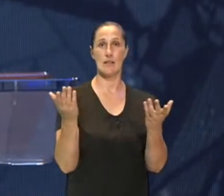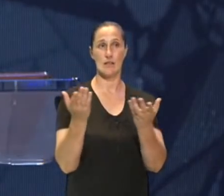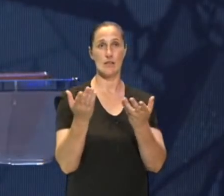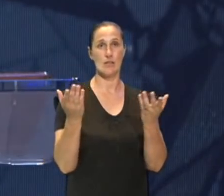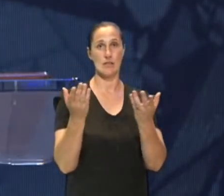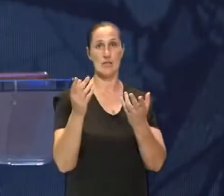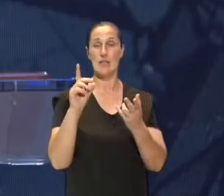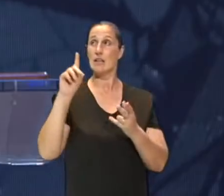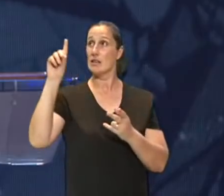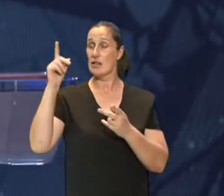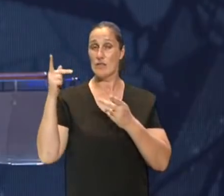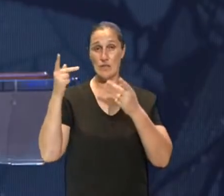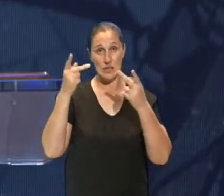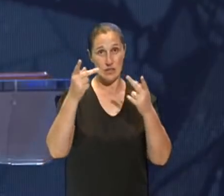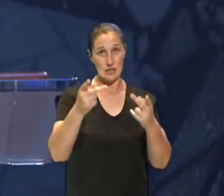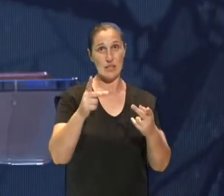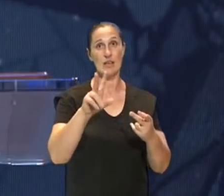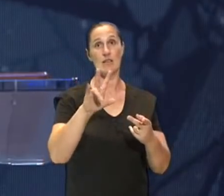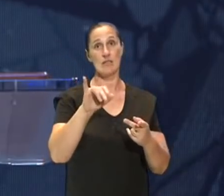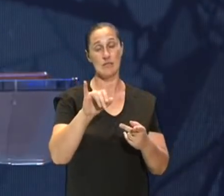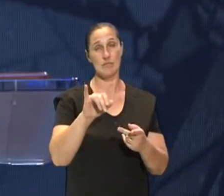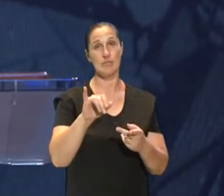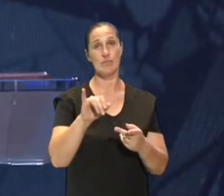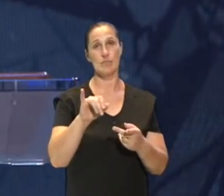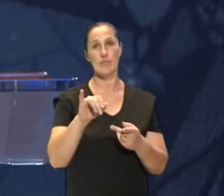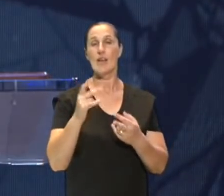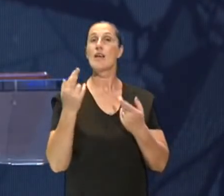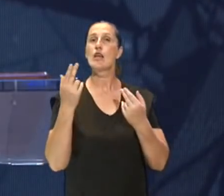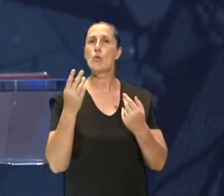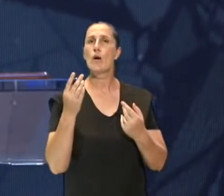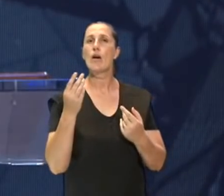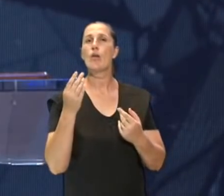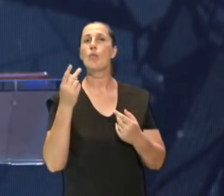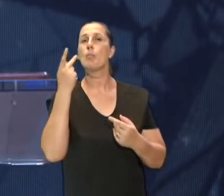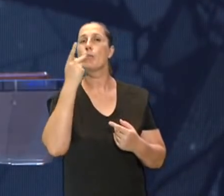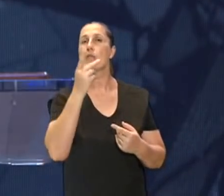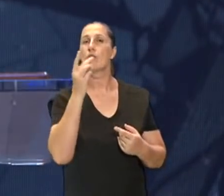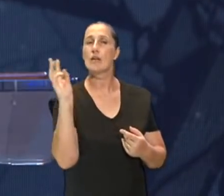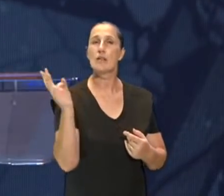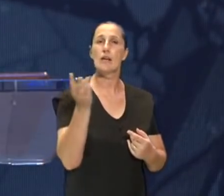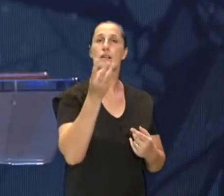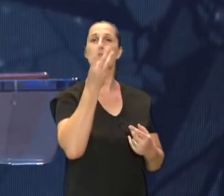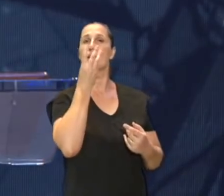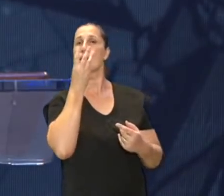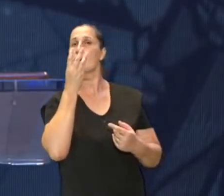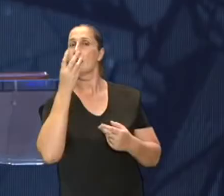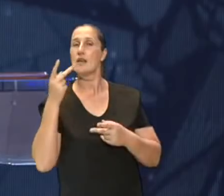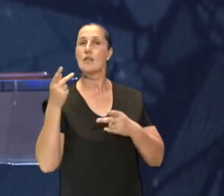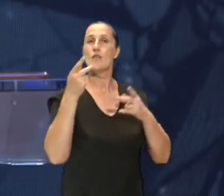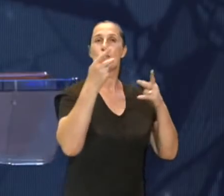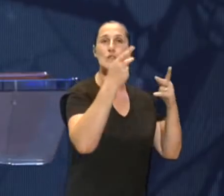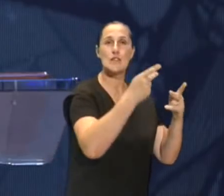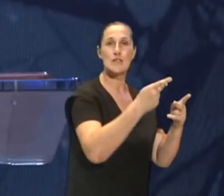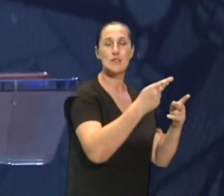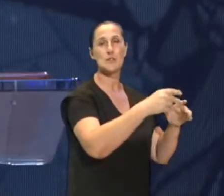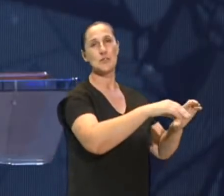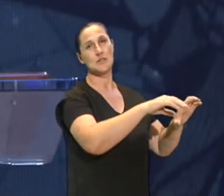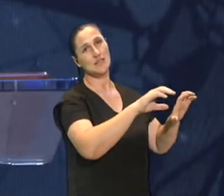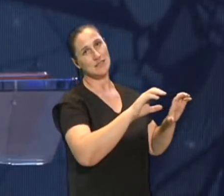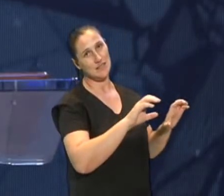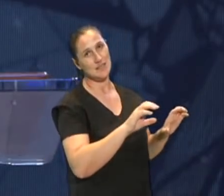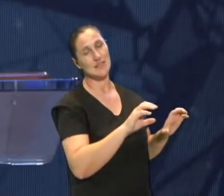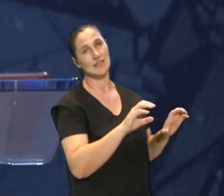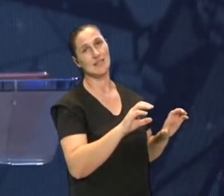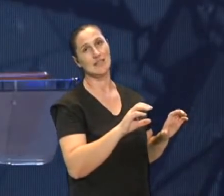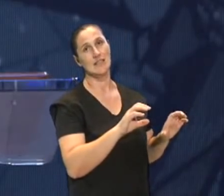Ele quer visitar. Assim como Isaías foi enviado à casa, ao quarto de Ezequias,